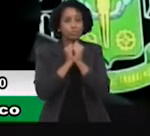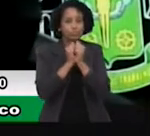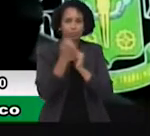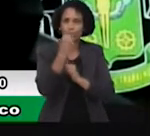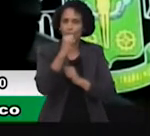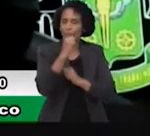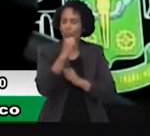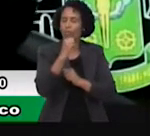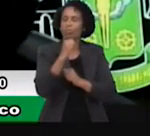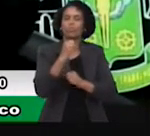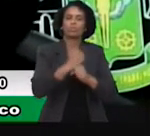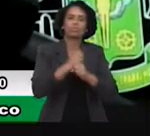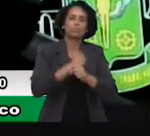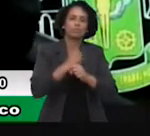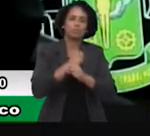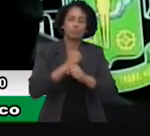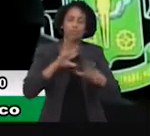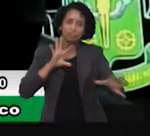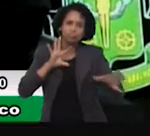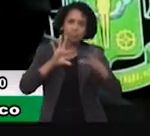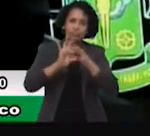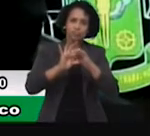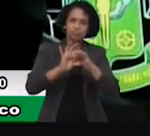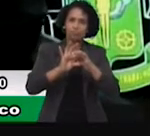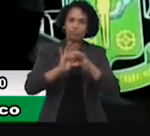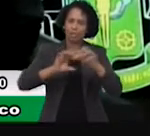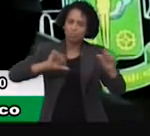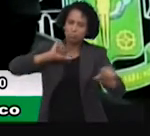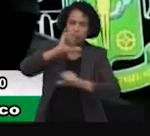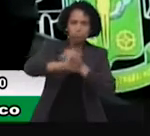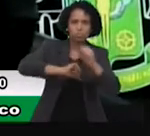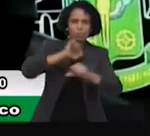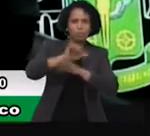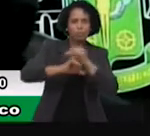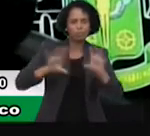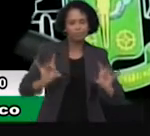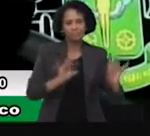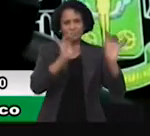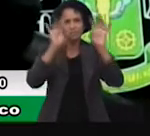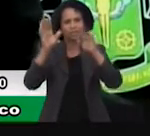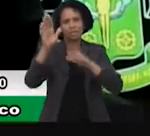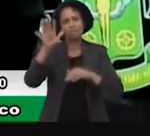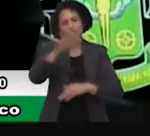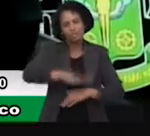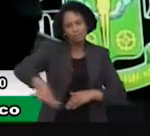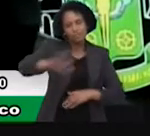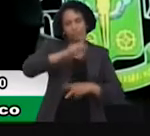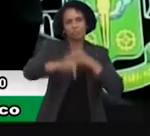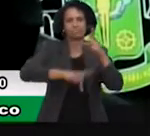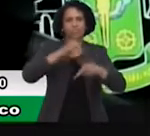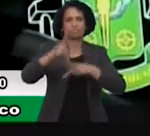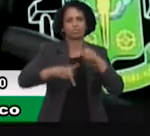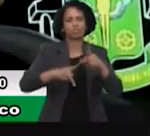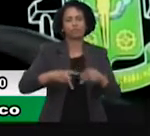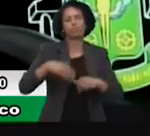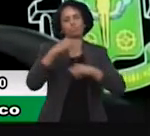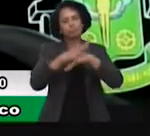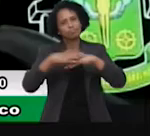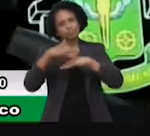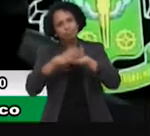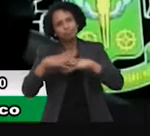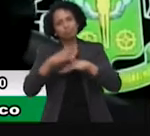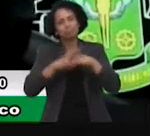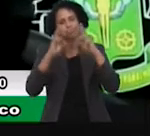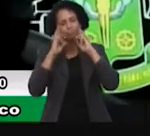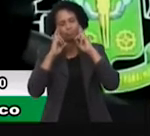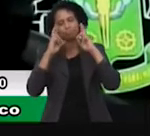aqui, tentando ajudar a transformar cada dia mais a vida dessa população. Então, quero deixar aqui registrado o meu carinho, o meu respeito e o